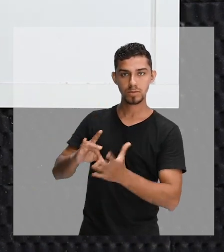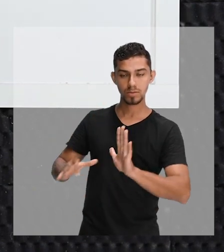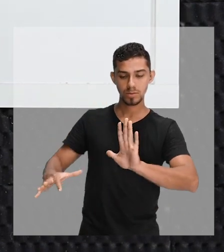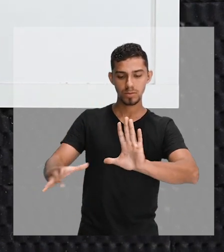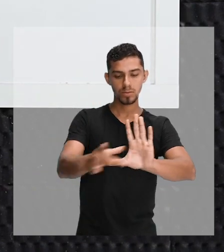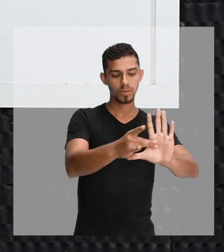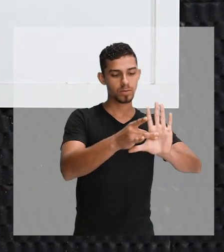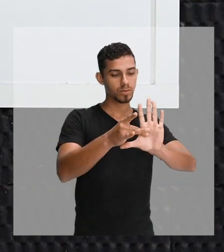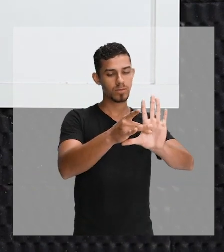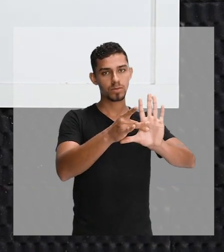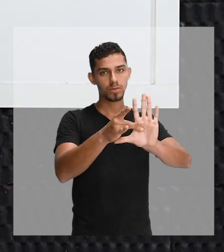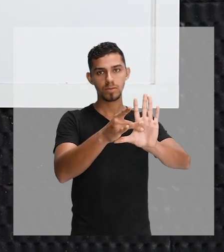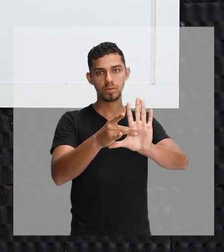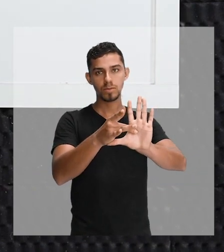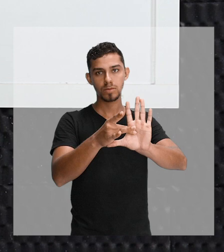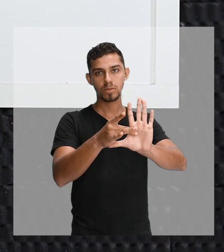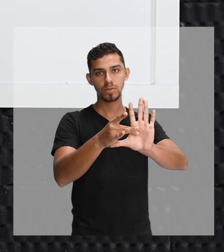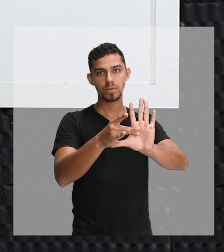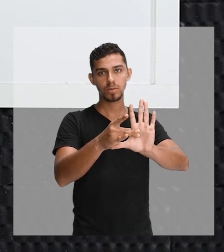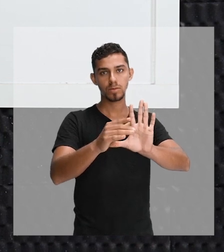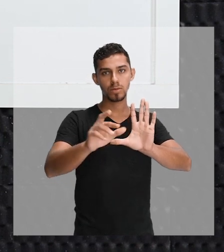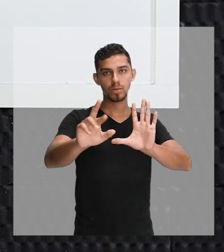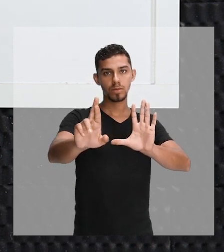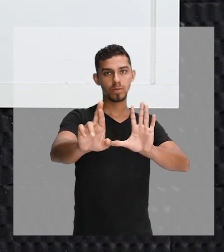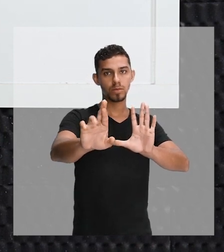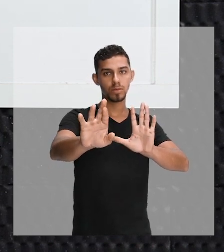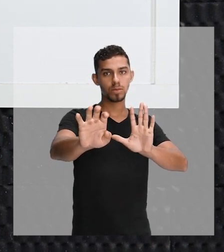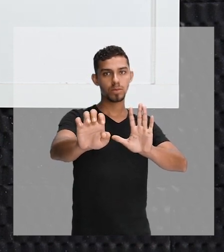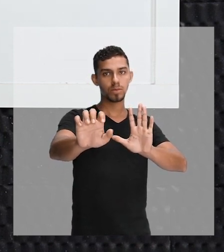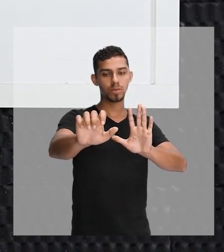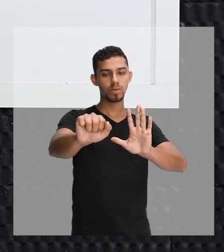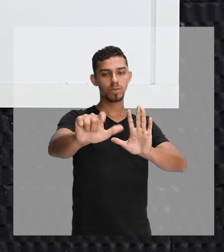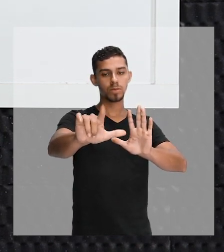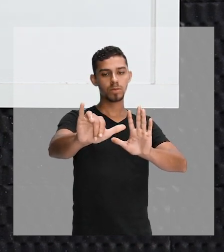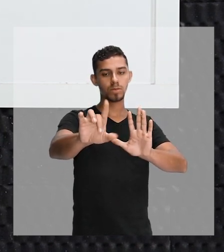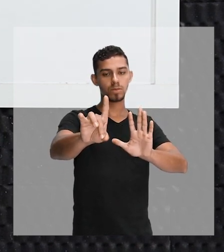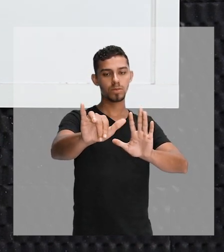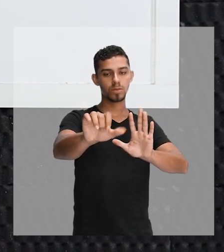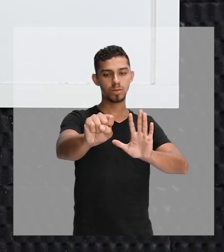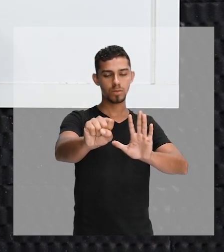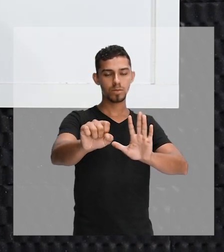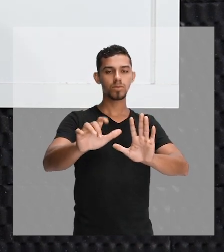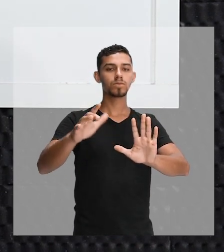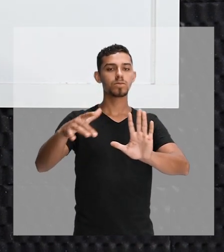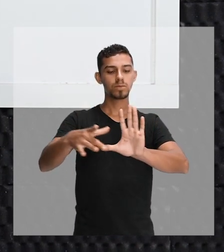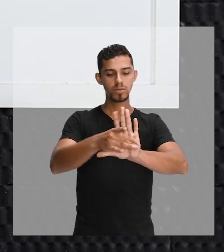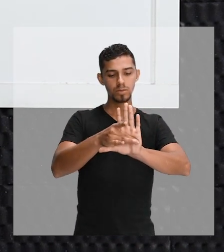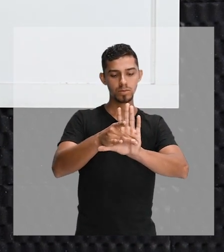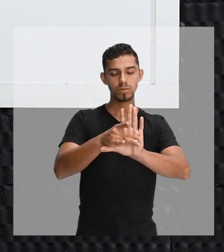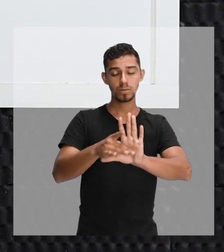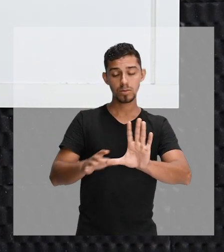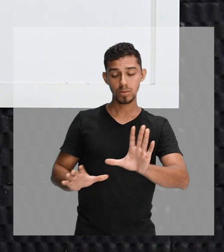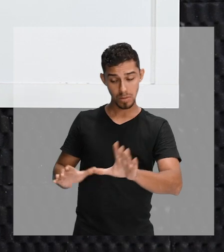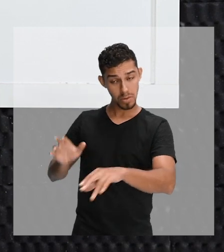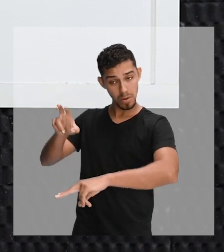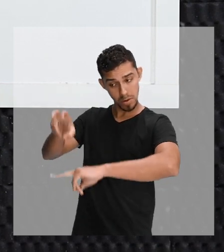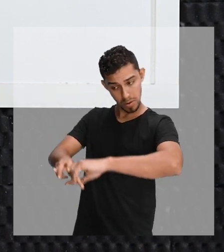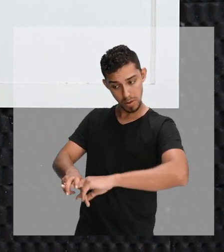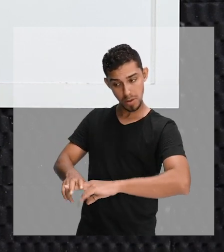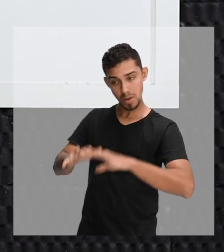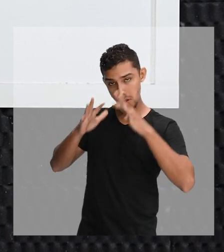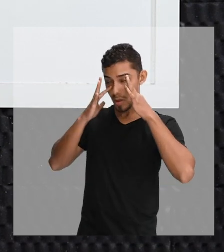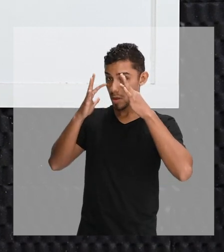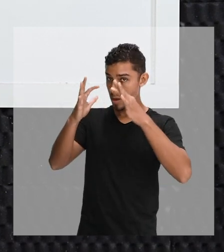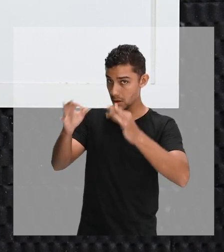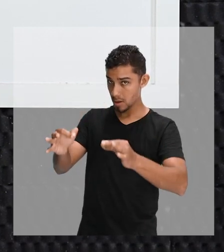você, olha, sou André, trazendo para ti a dica, pega aqui, ó, senta bem aí, pega teu copo d'água, toma e escuta isso aqui